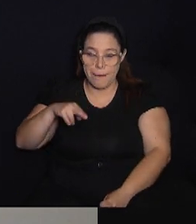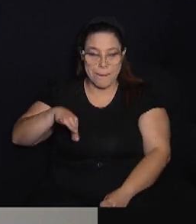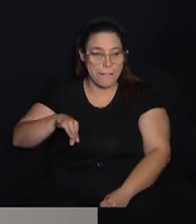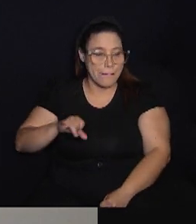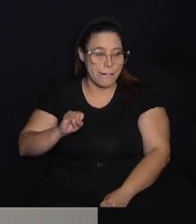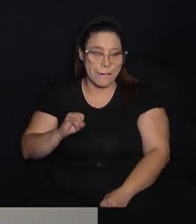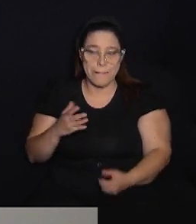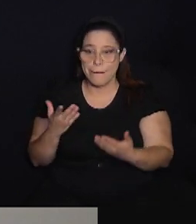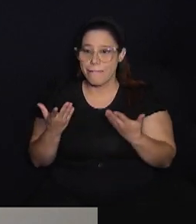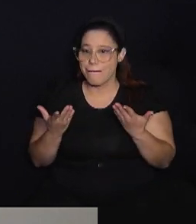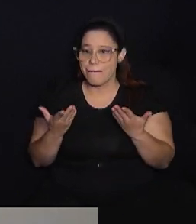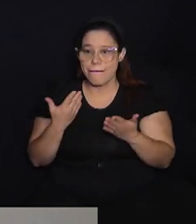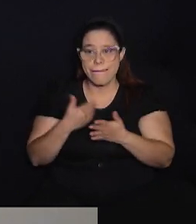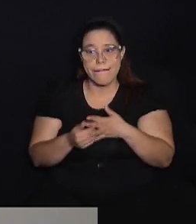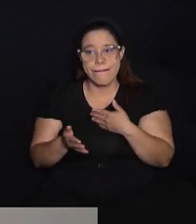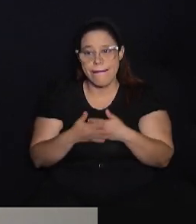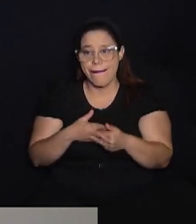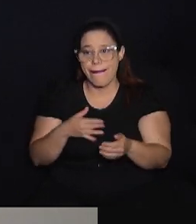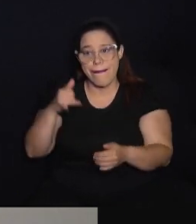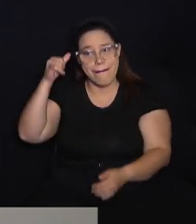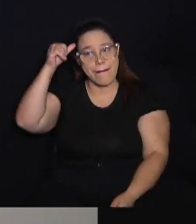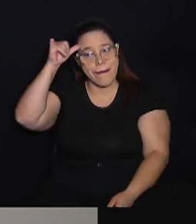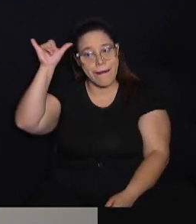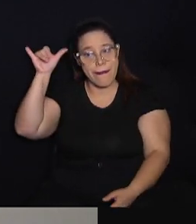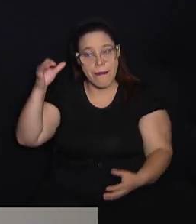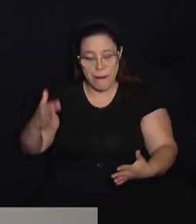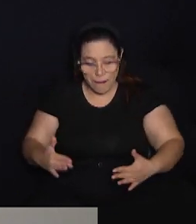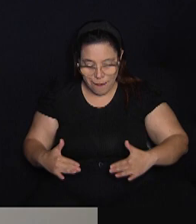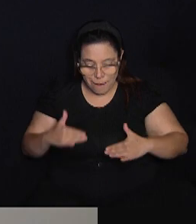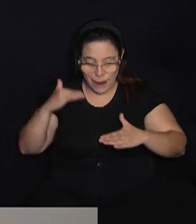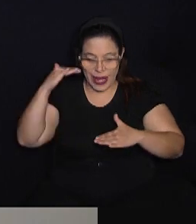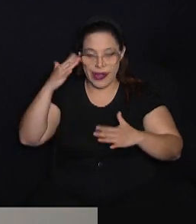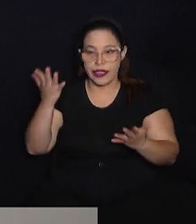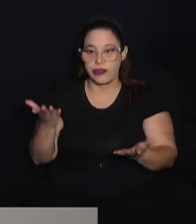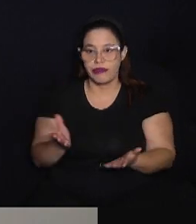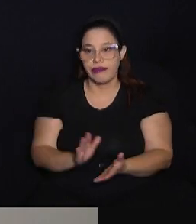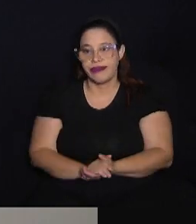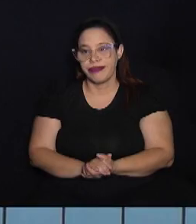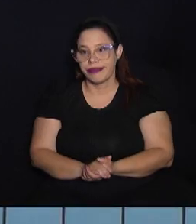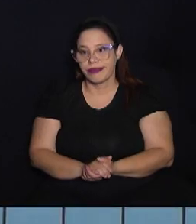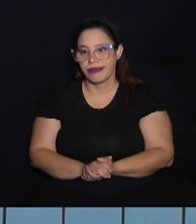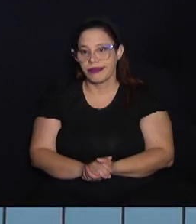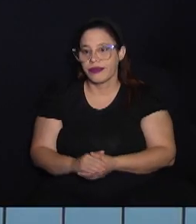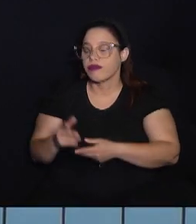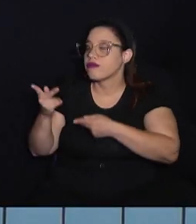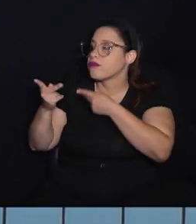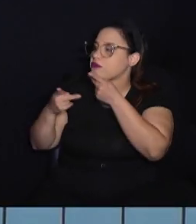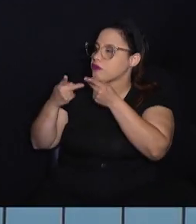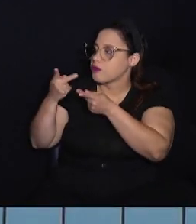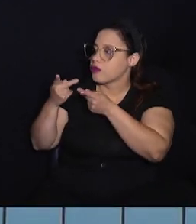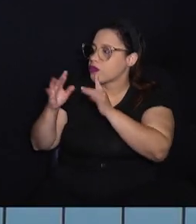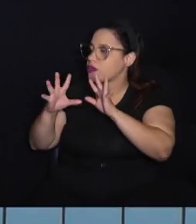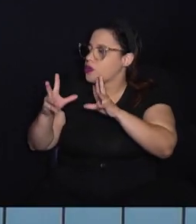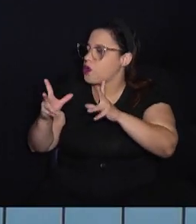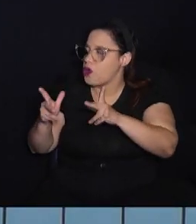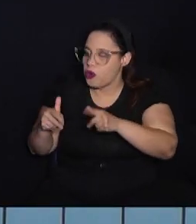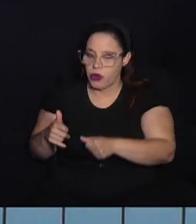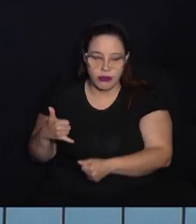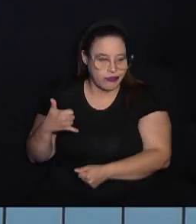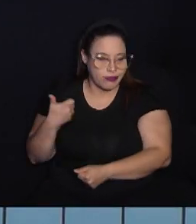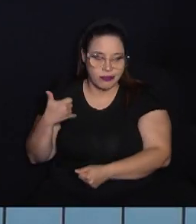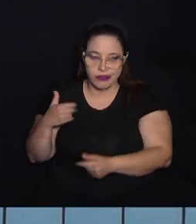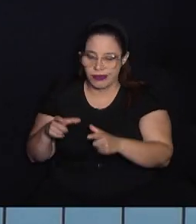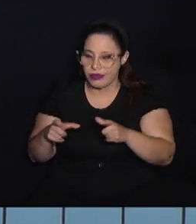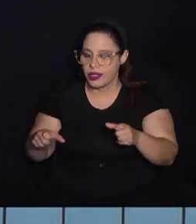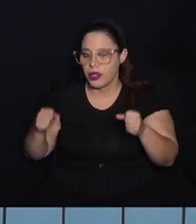gente prevenir que o nosso organismo desenvolva isso. Como você disse, né, qualquer pessoa em qualquer idade